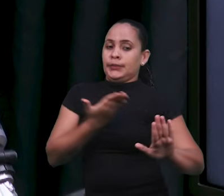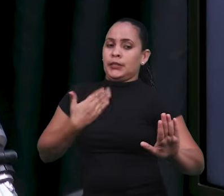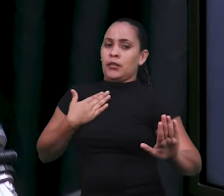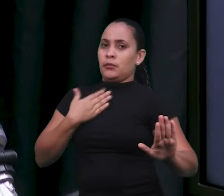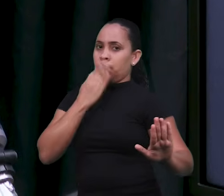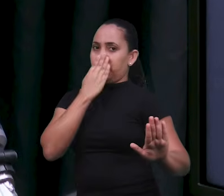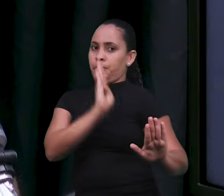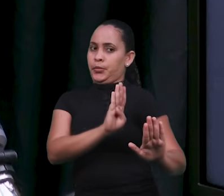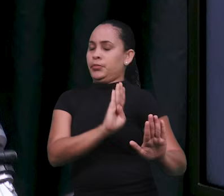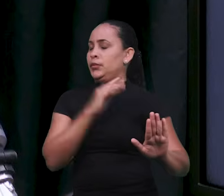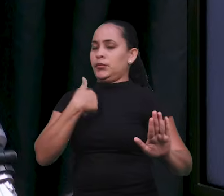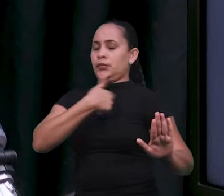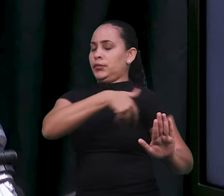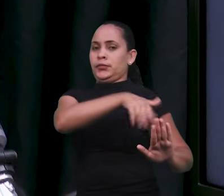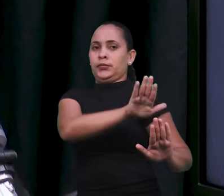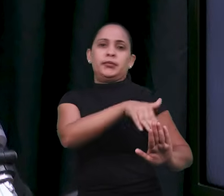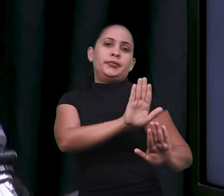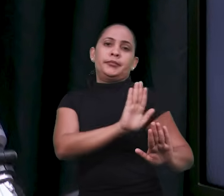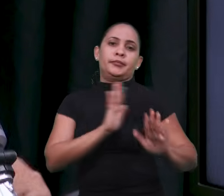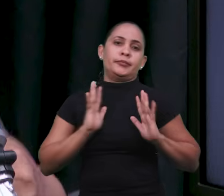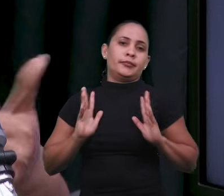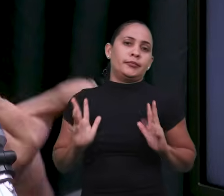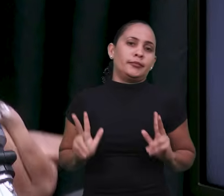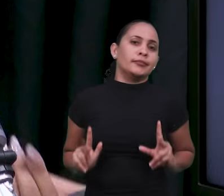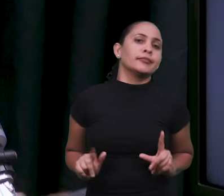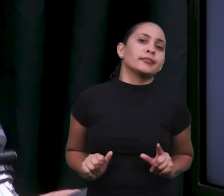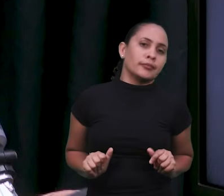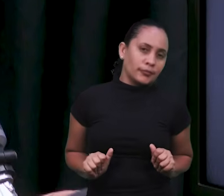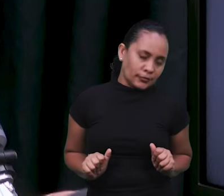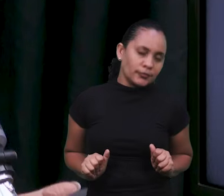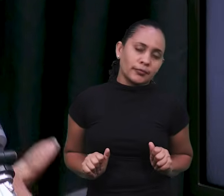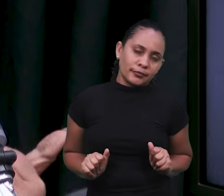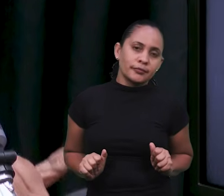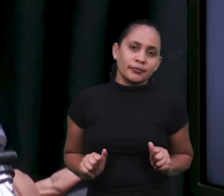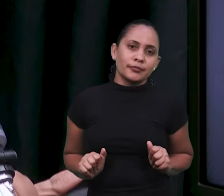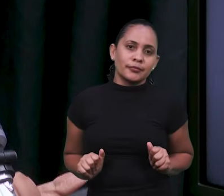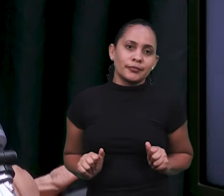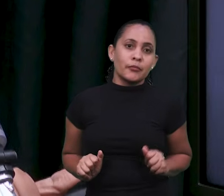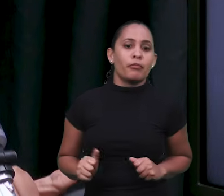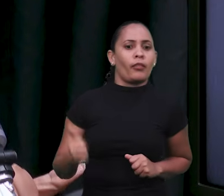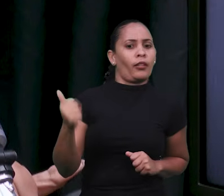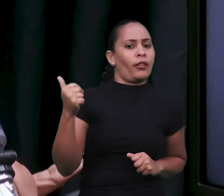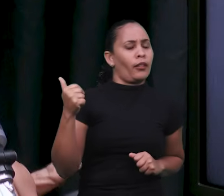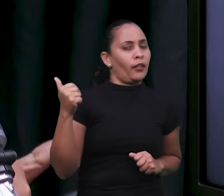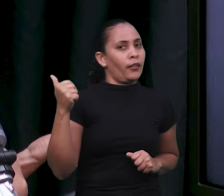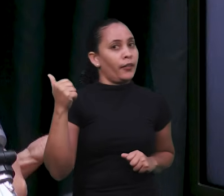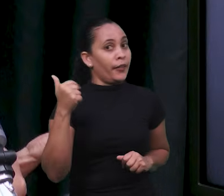estou afastada do mundo, estou santificada. E aí